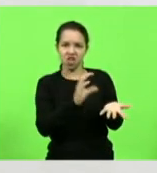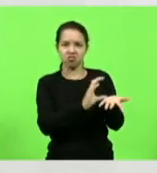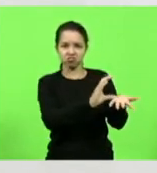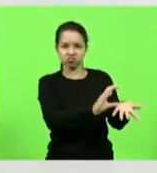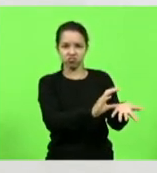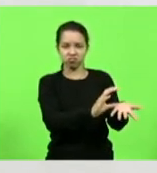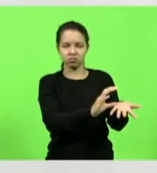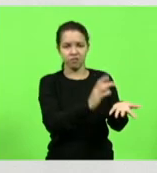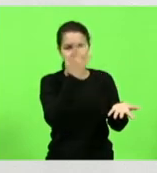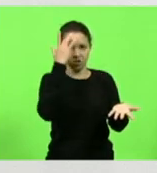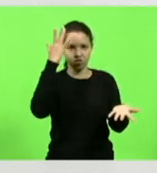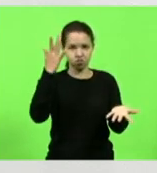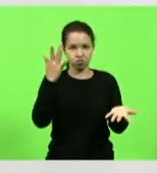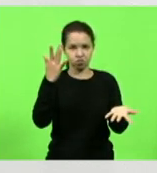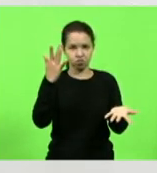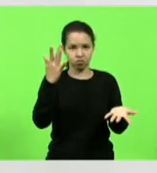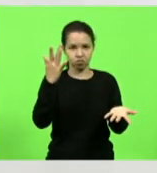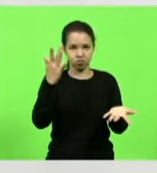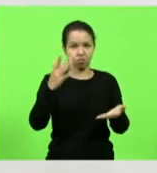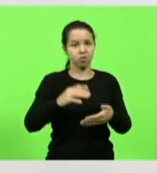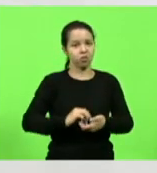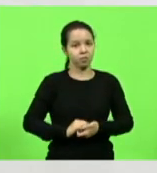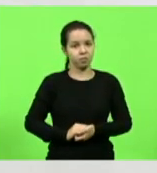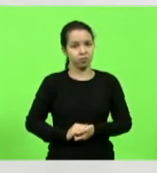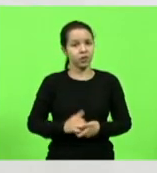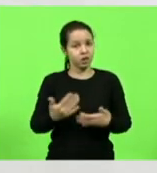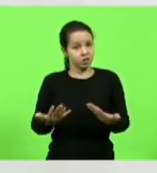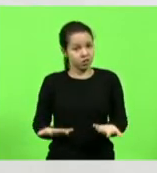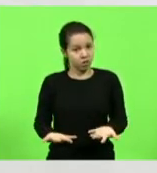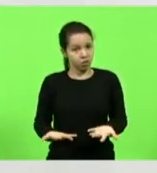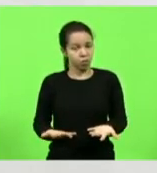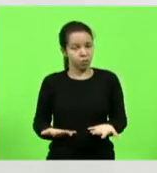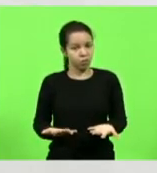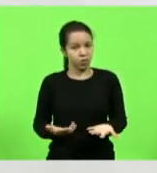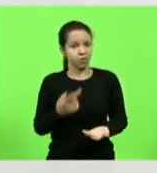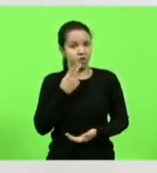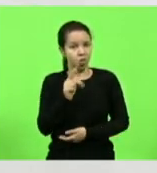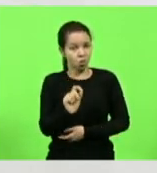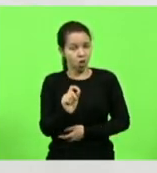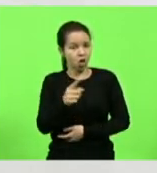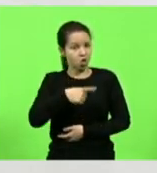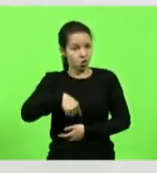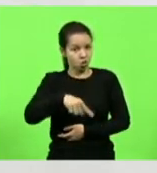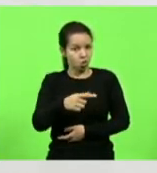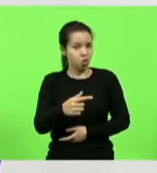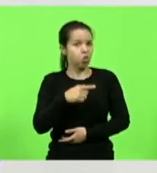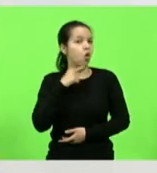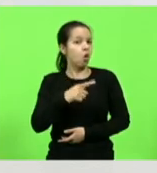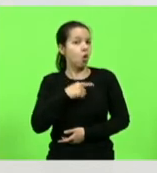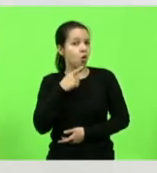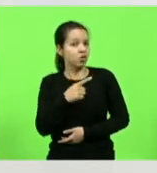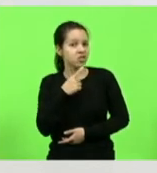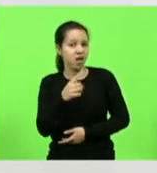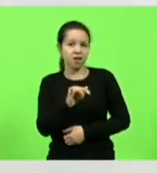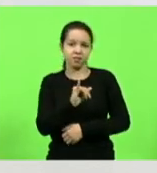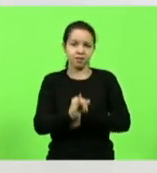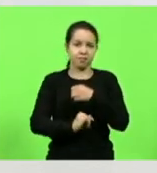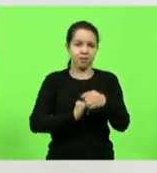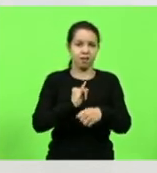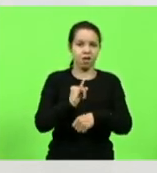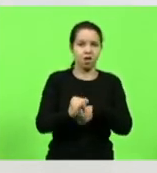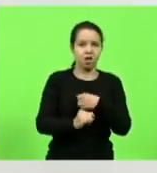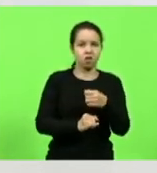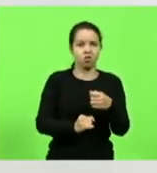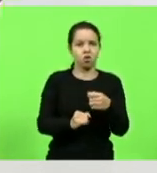é fácil, né? Aí, então, quer dizer que porque a gente não consegue, na internet, colocar